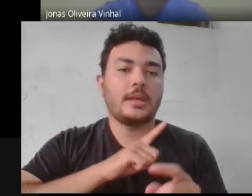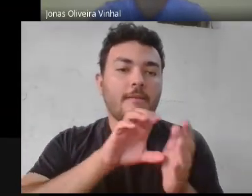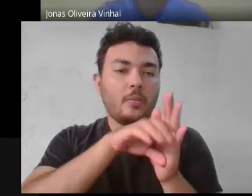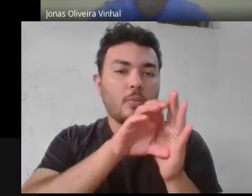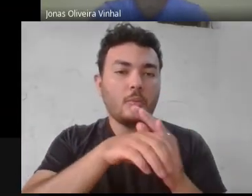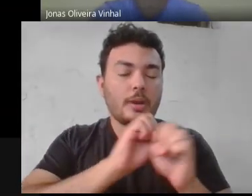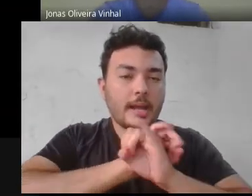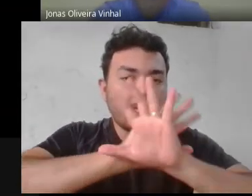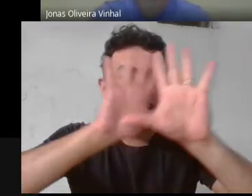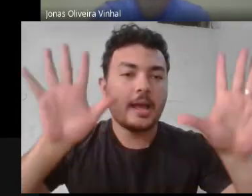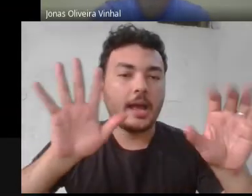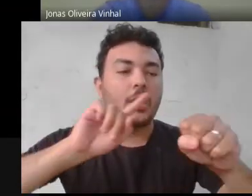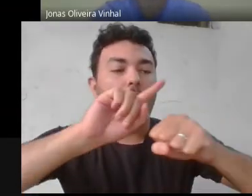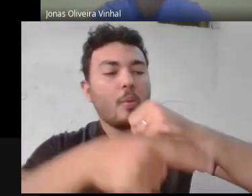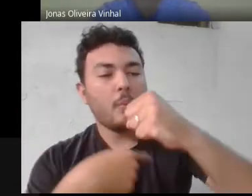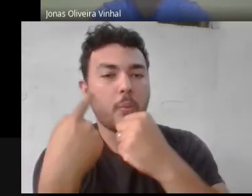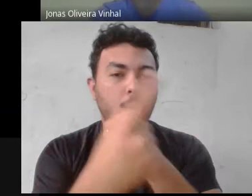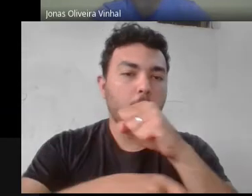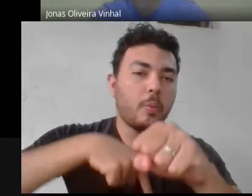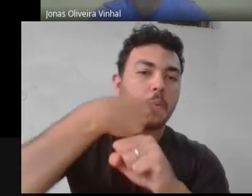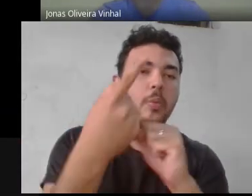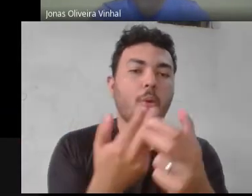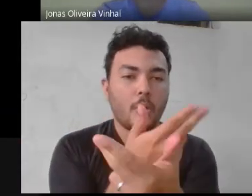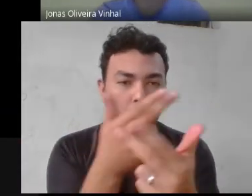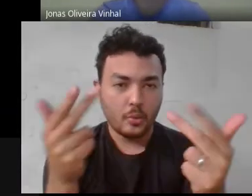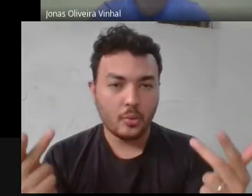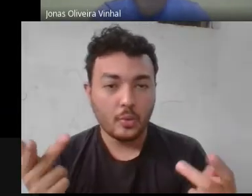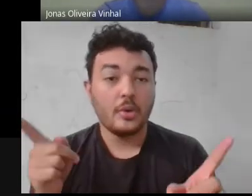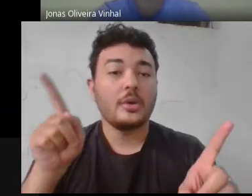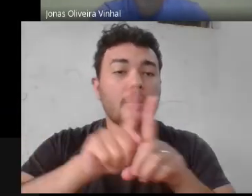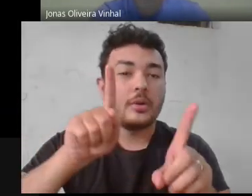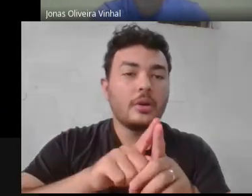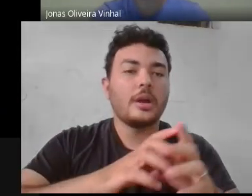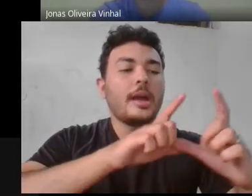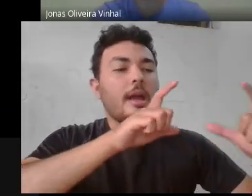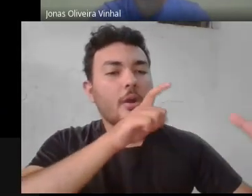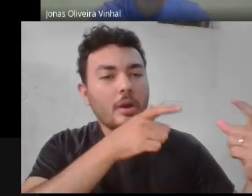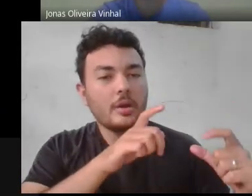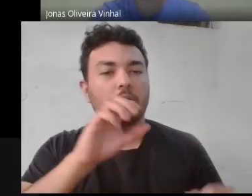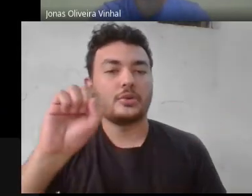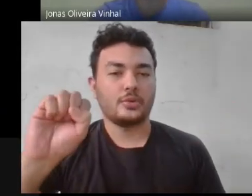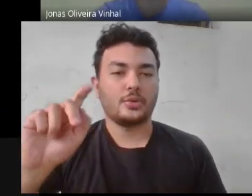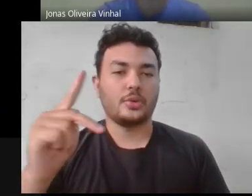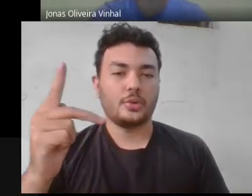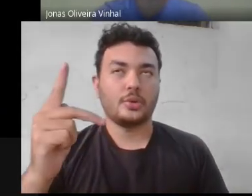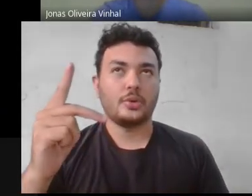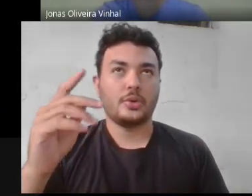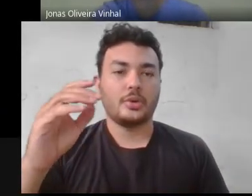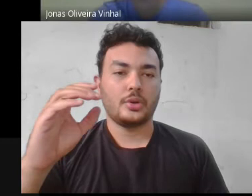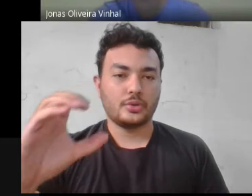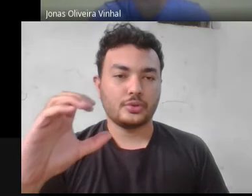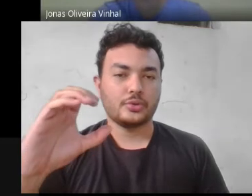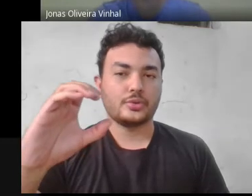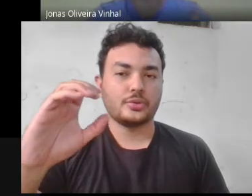de orbitais, das funções de onda, densidade de probabilidade, com as resoluções das equações por Schrödinger, para os elétrons nos